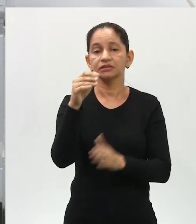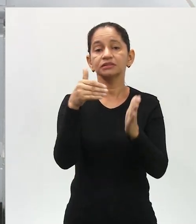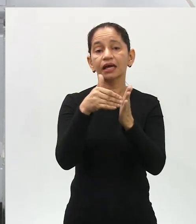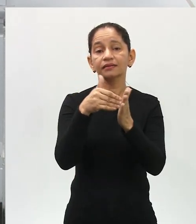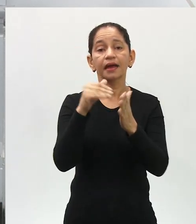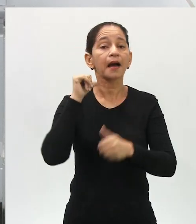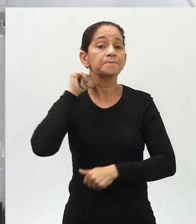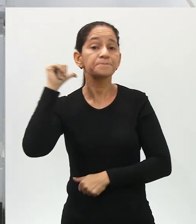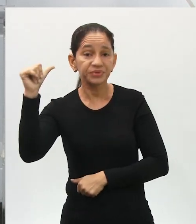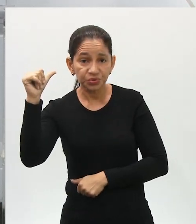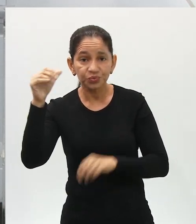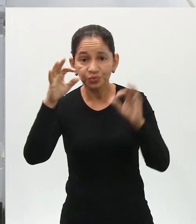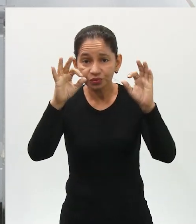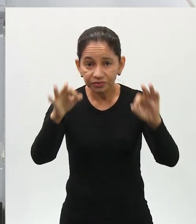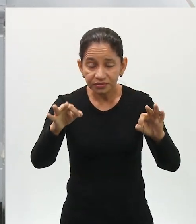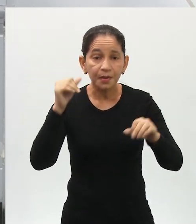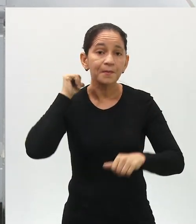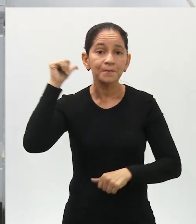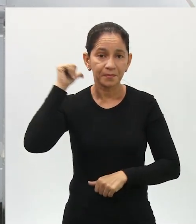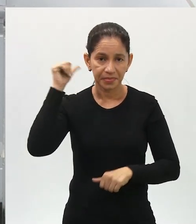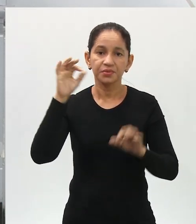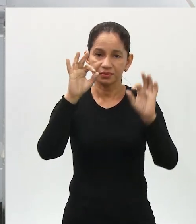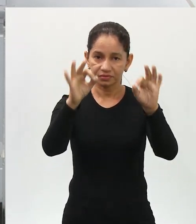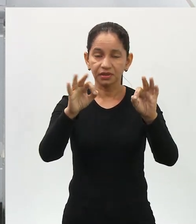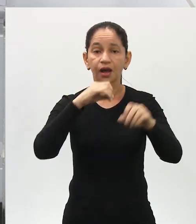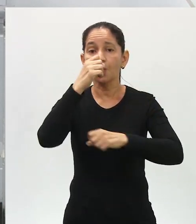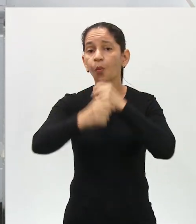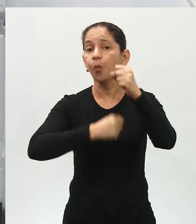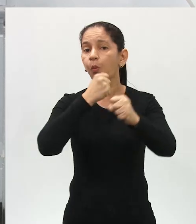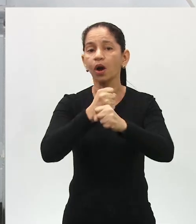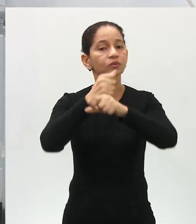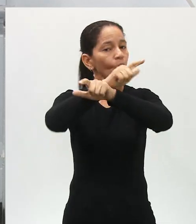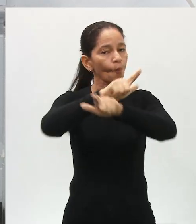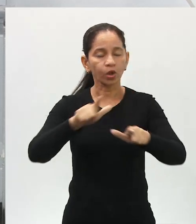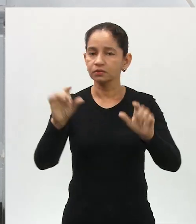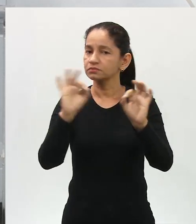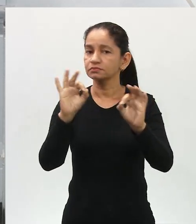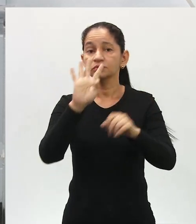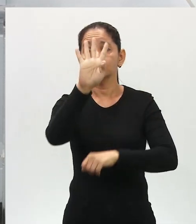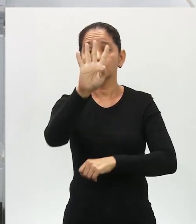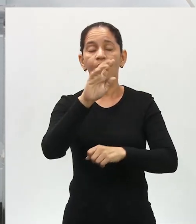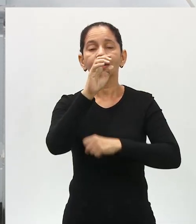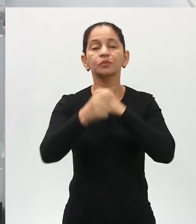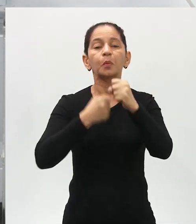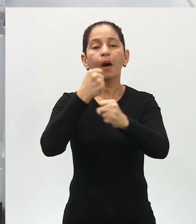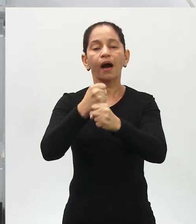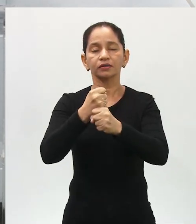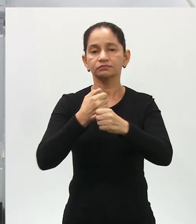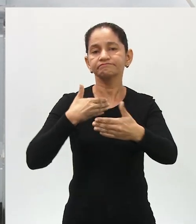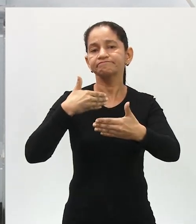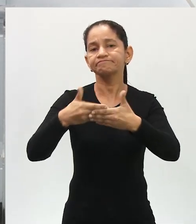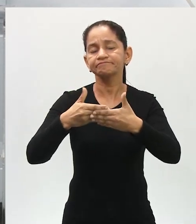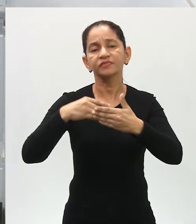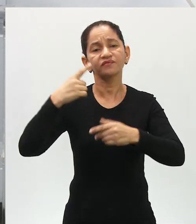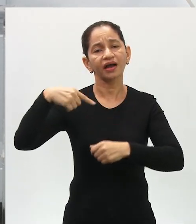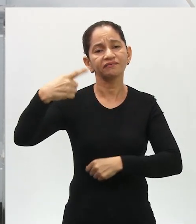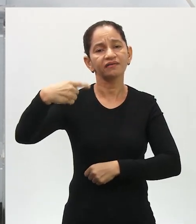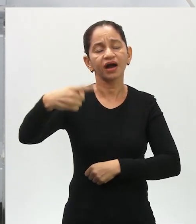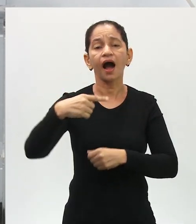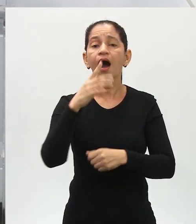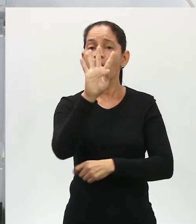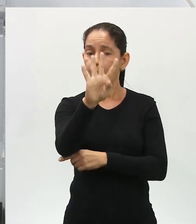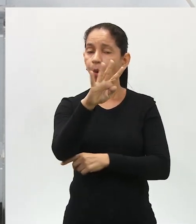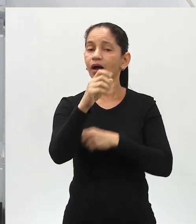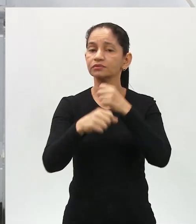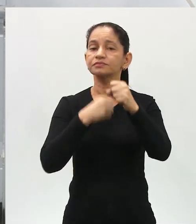de abril. Ano que vem não vai ter o PPA, porque o PPA ele tem vigência de 4 anos. Tá? Então o